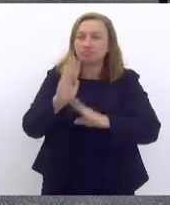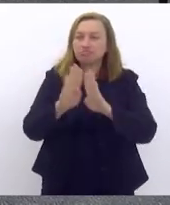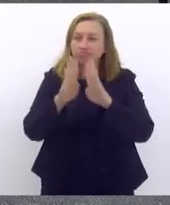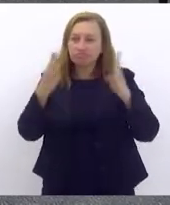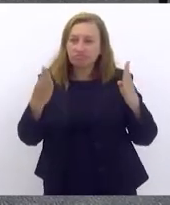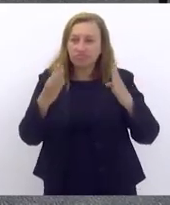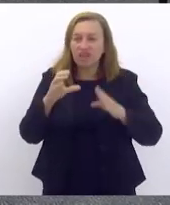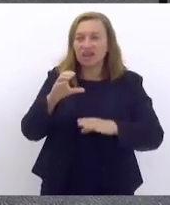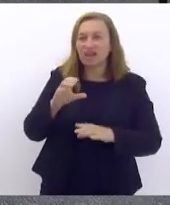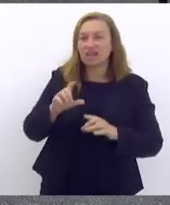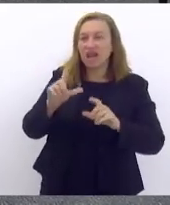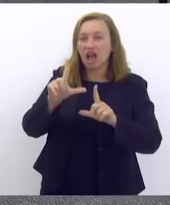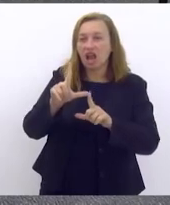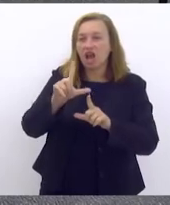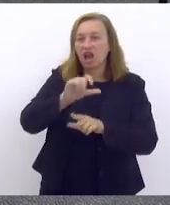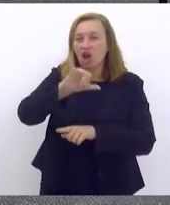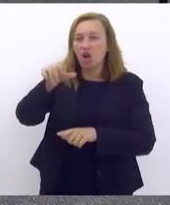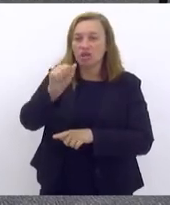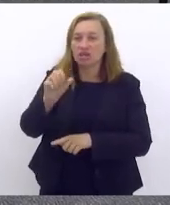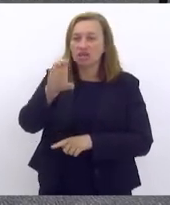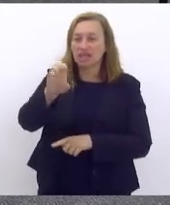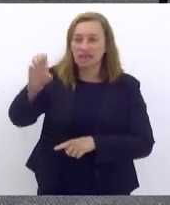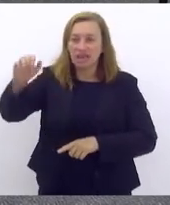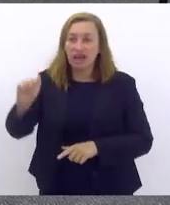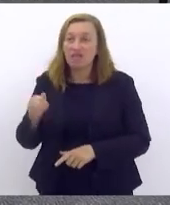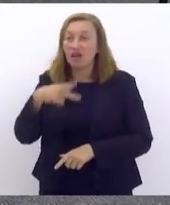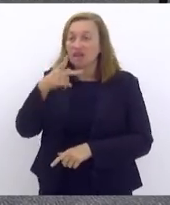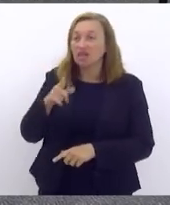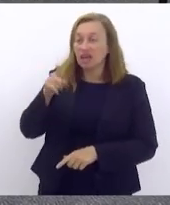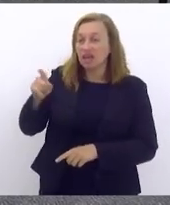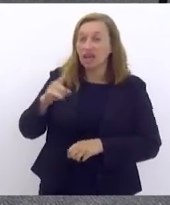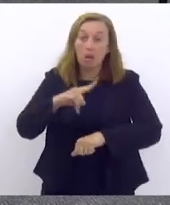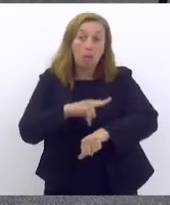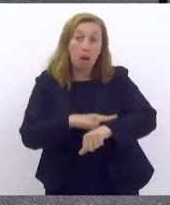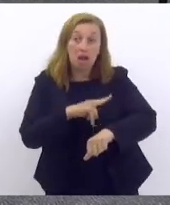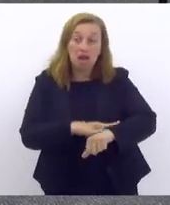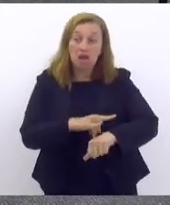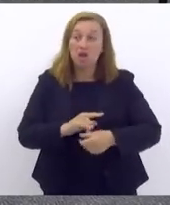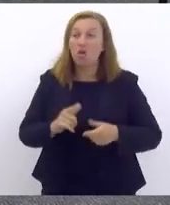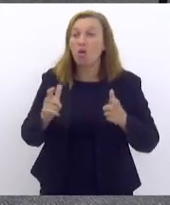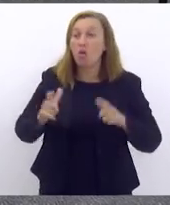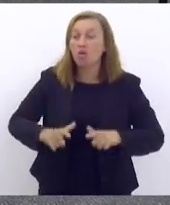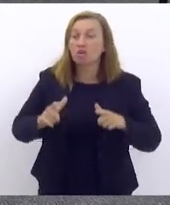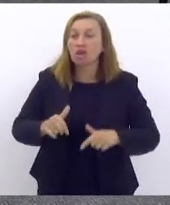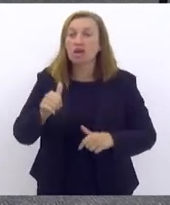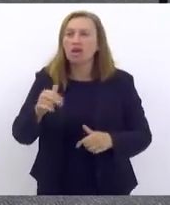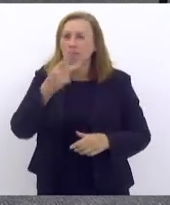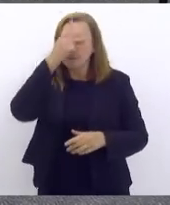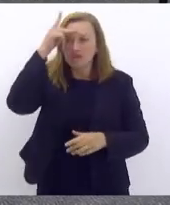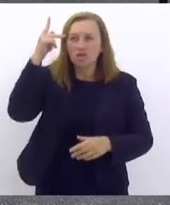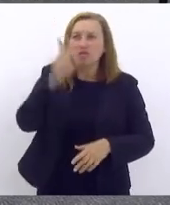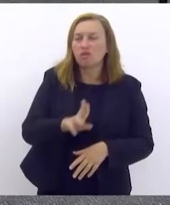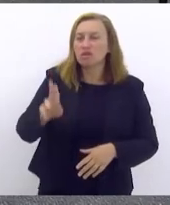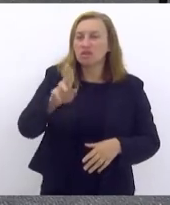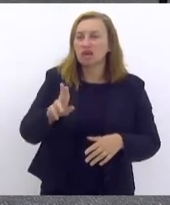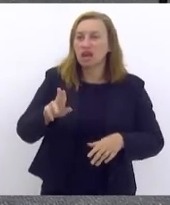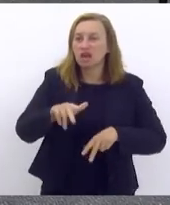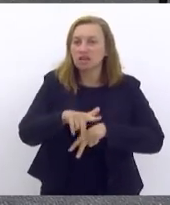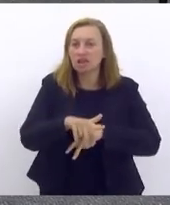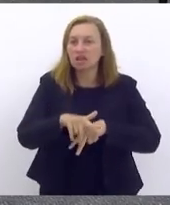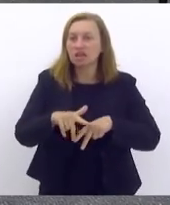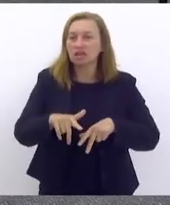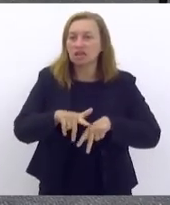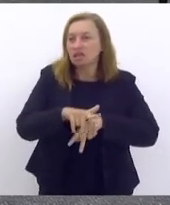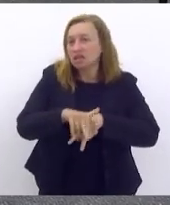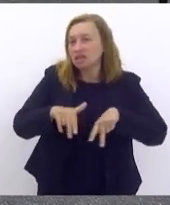lojas C&A, dizendo que ali é um banheiro onde as pessoas vão usar de acordo com o sexo que ela se